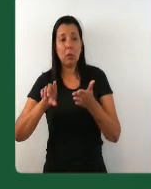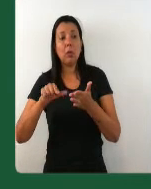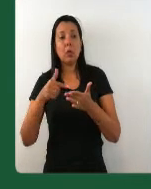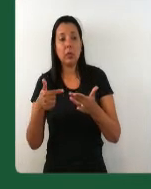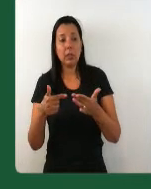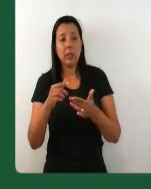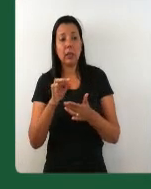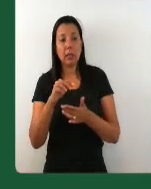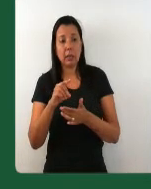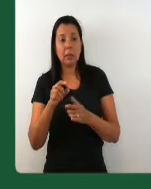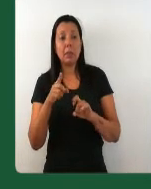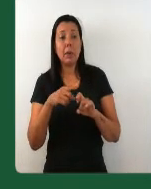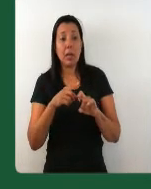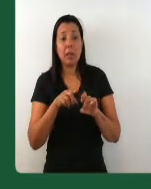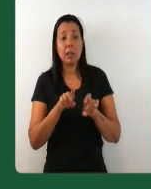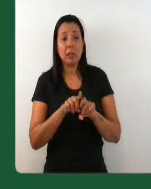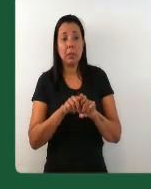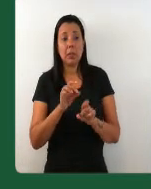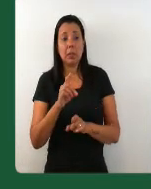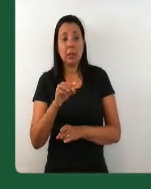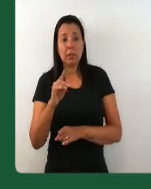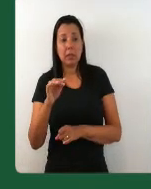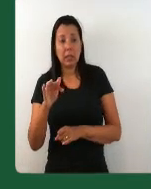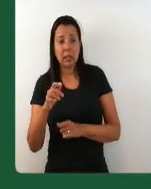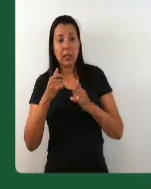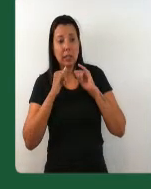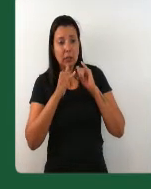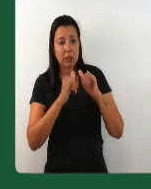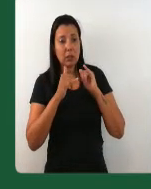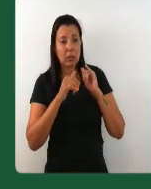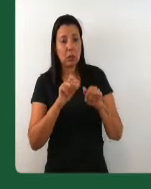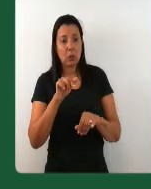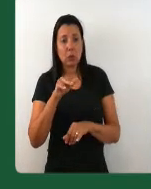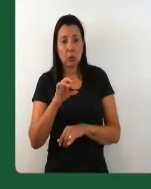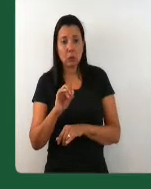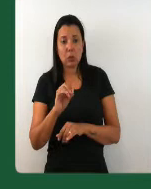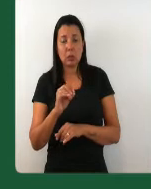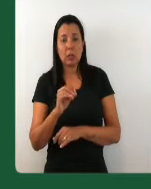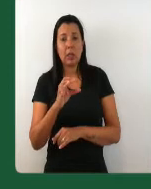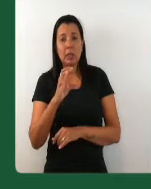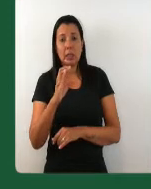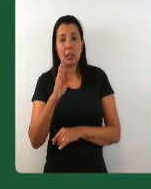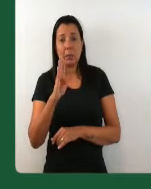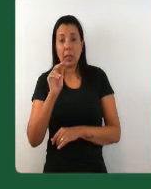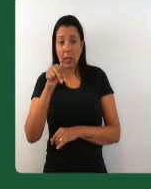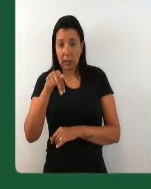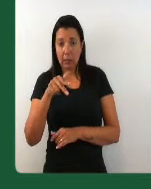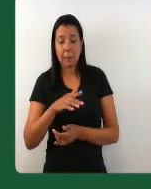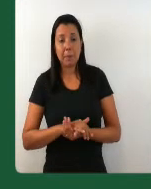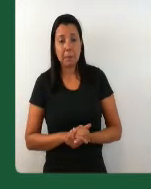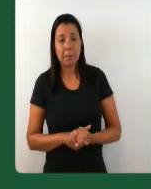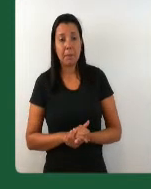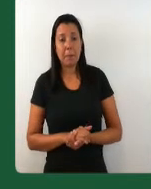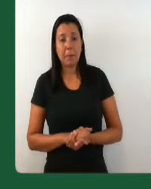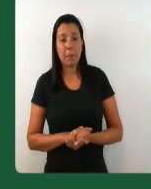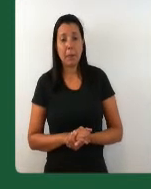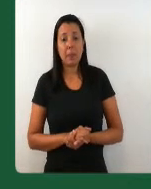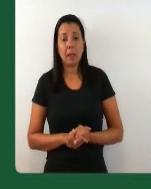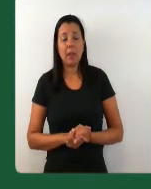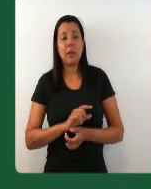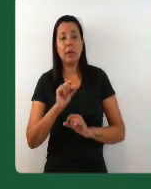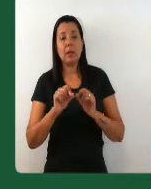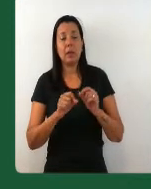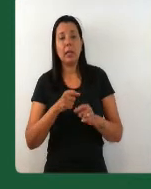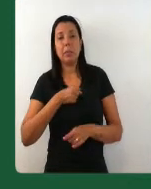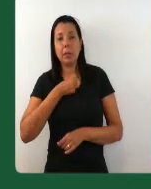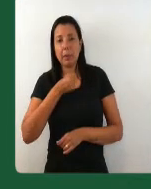a FDT Med, a CPFL Energia, Estúdio Eletrônico e a CBN, que é uma das